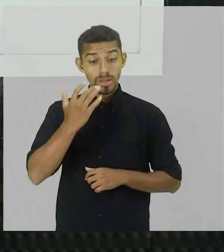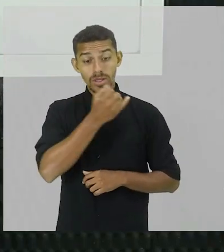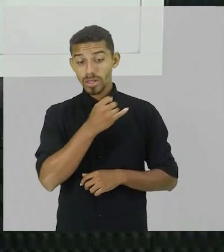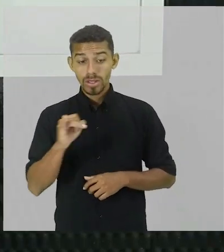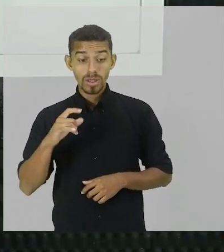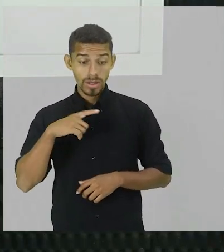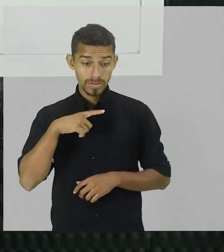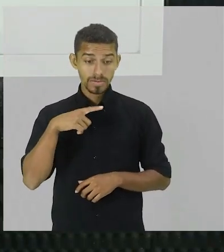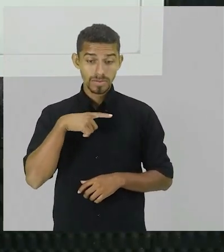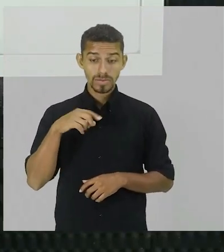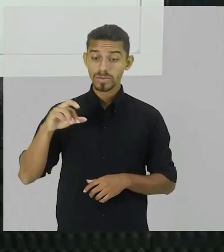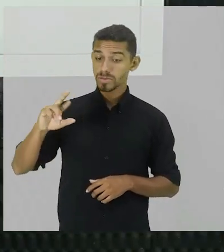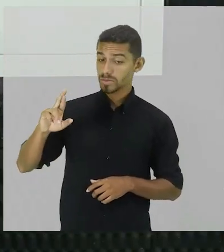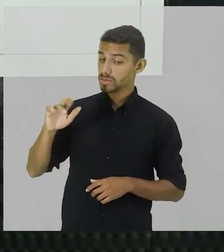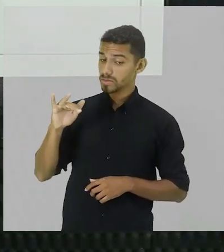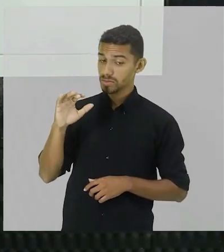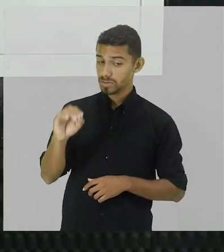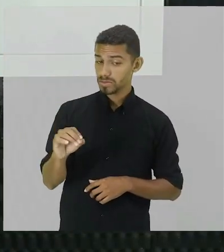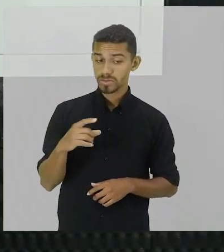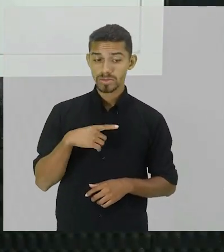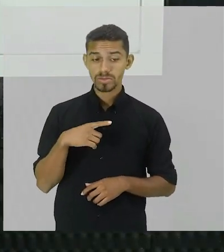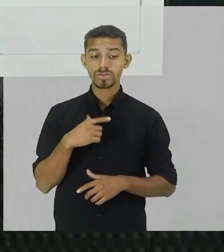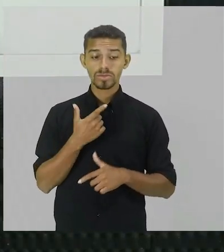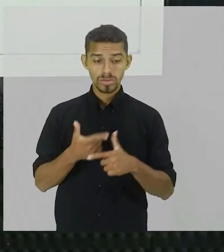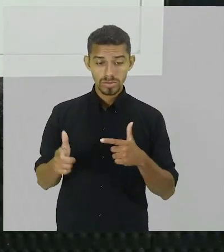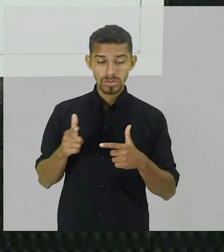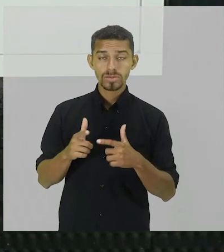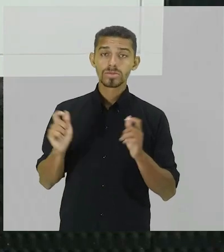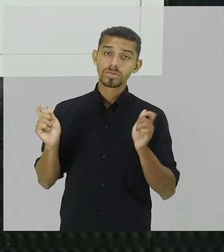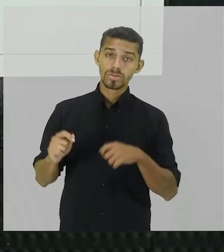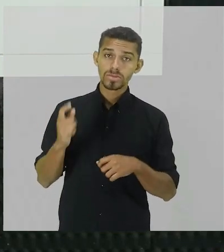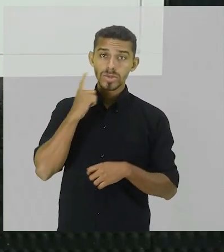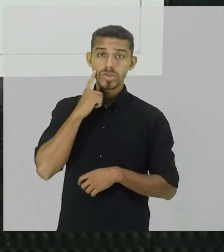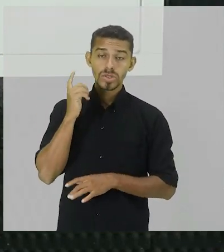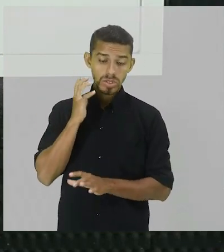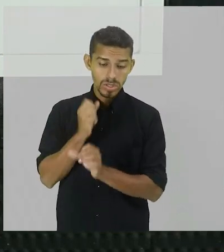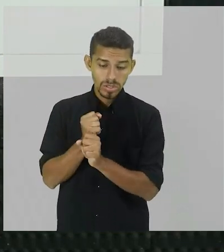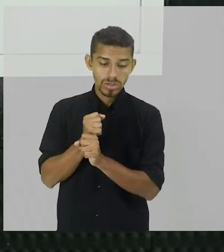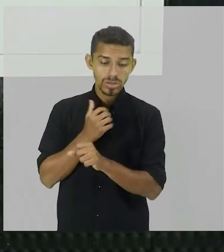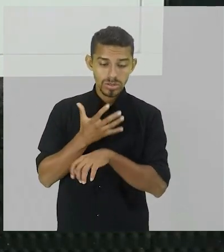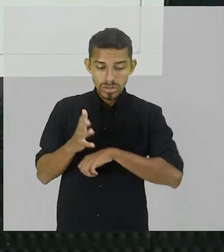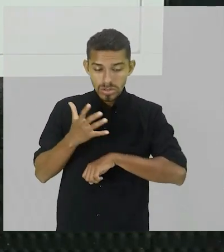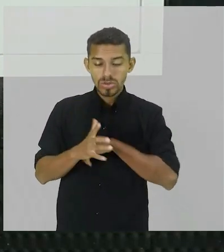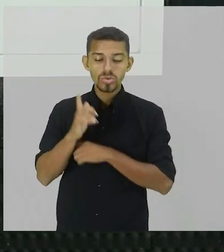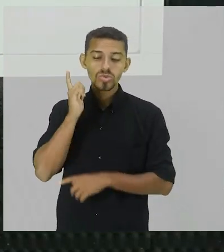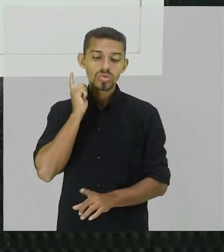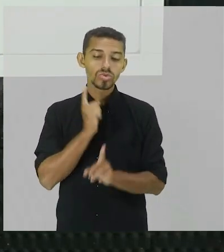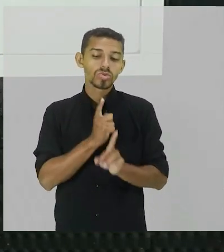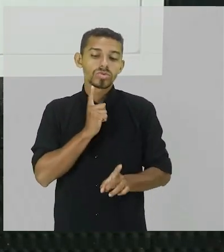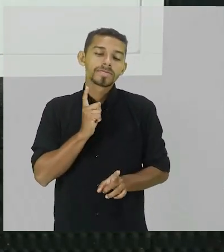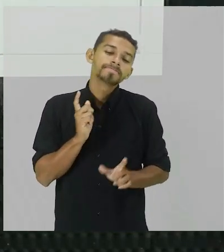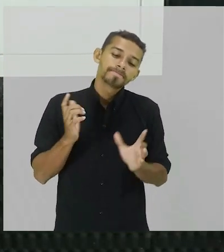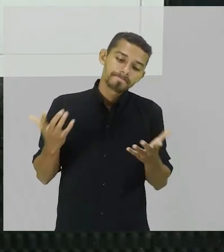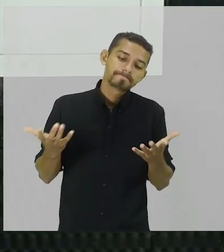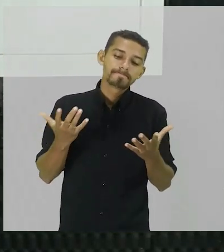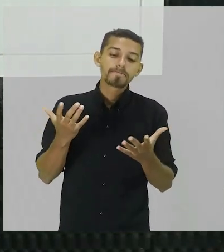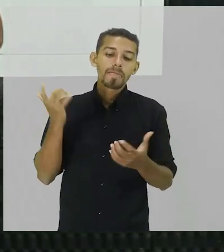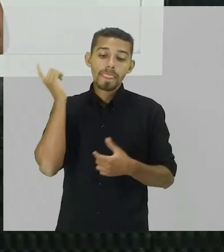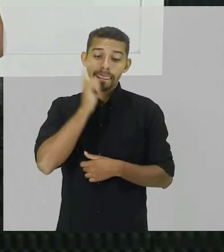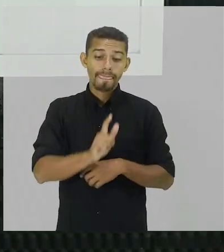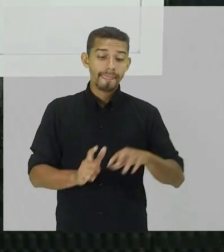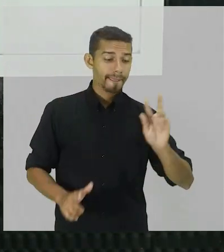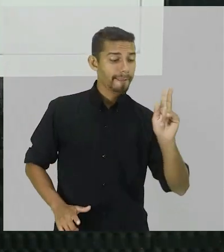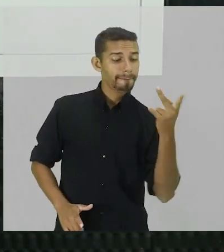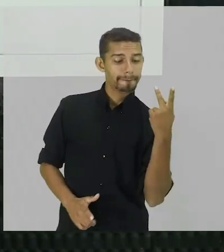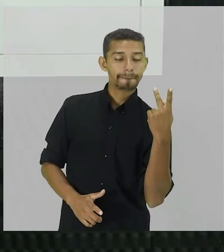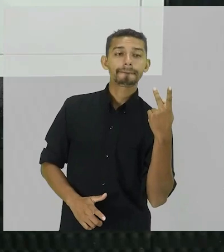tiver o raio, aplicando essa relação, né, eu consigo encontrar se encontrar a altura,